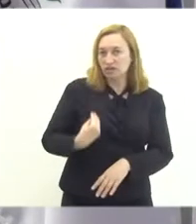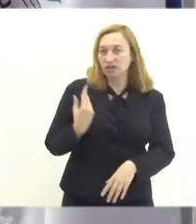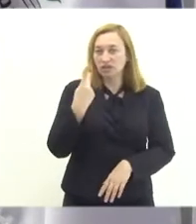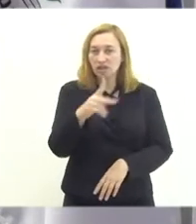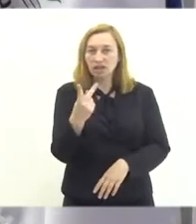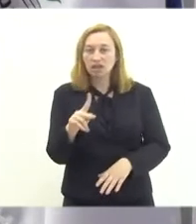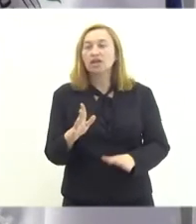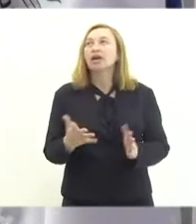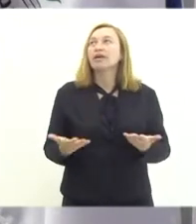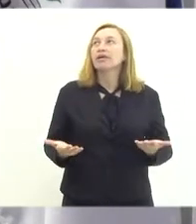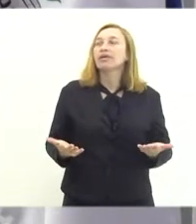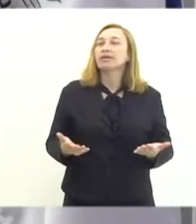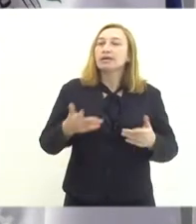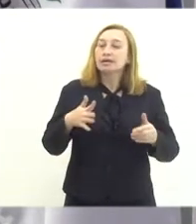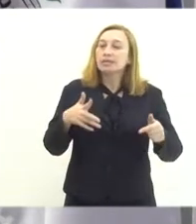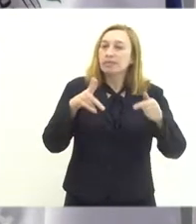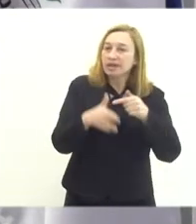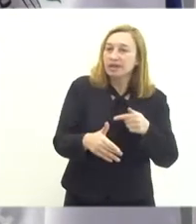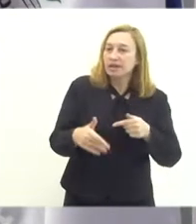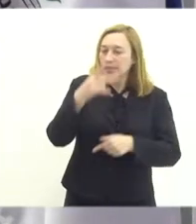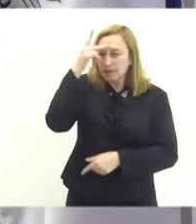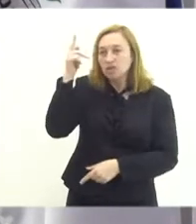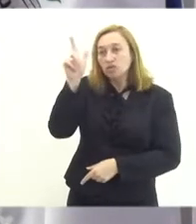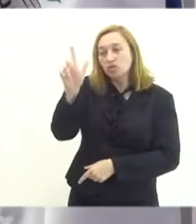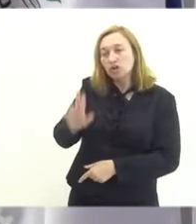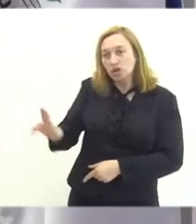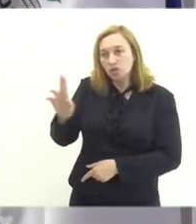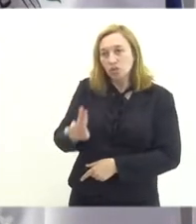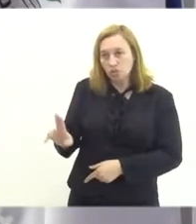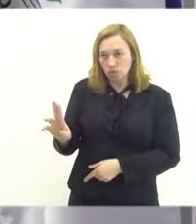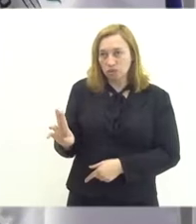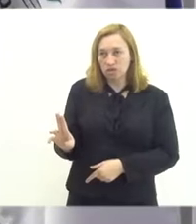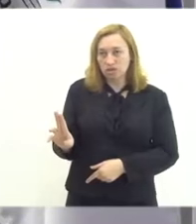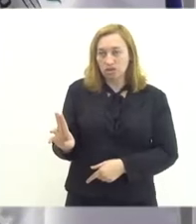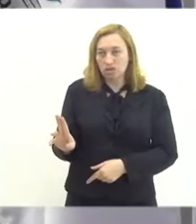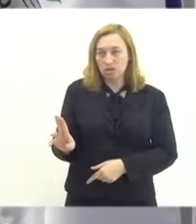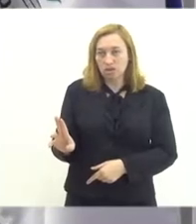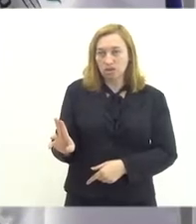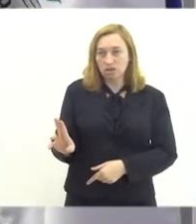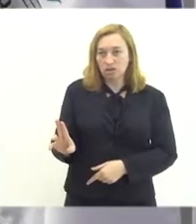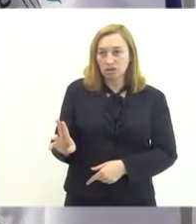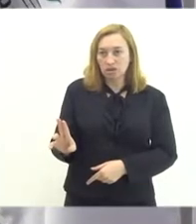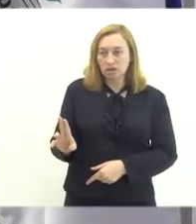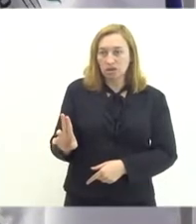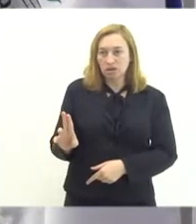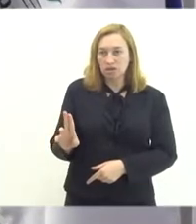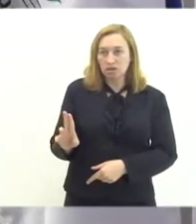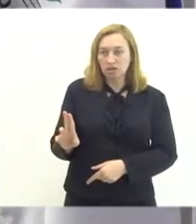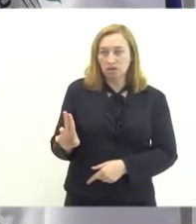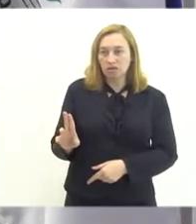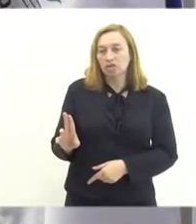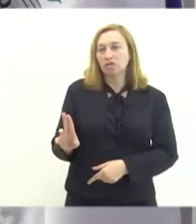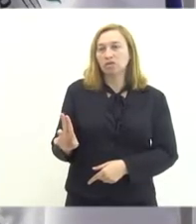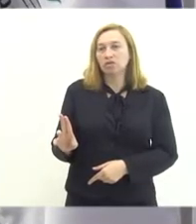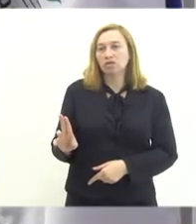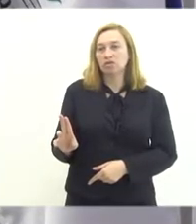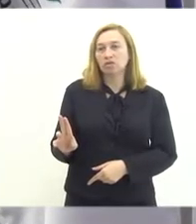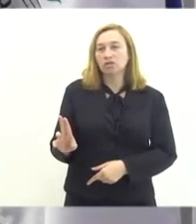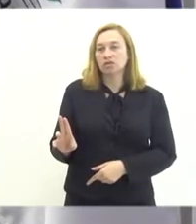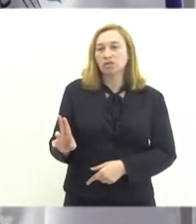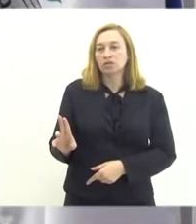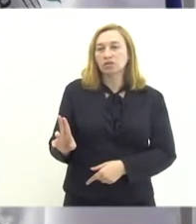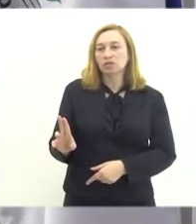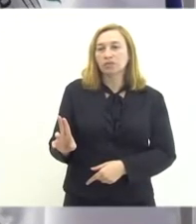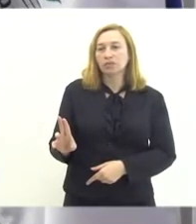em pé impedir o usuário que é usuário em determinado local não vai determinar É